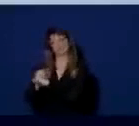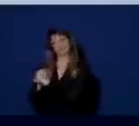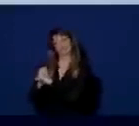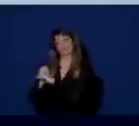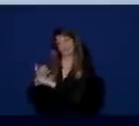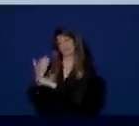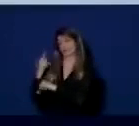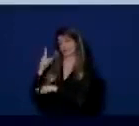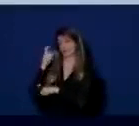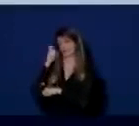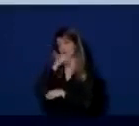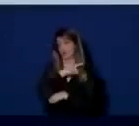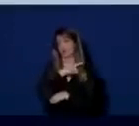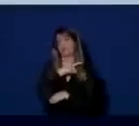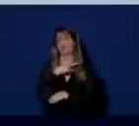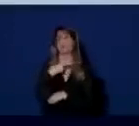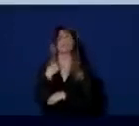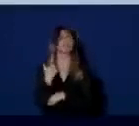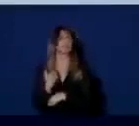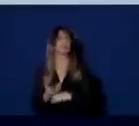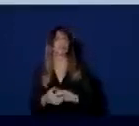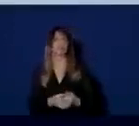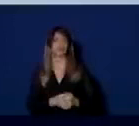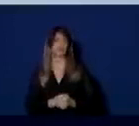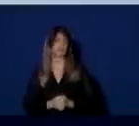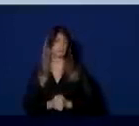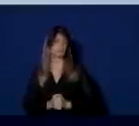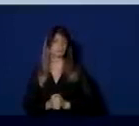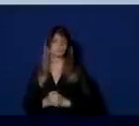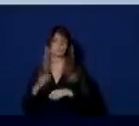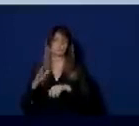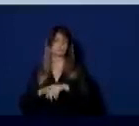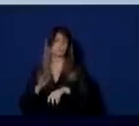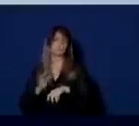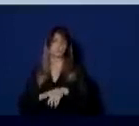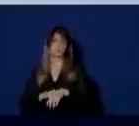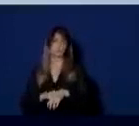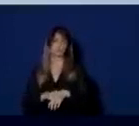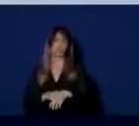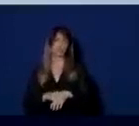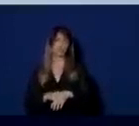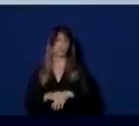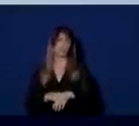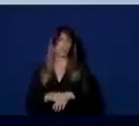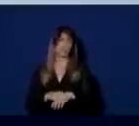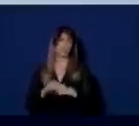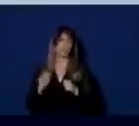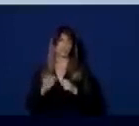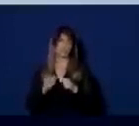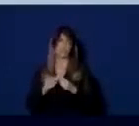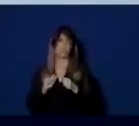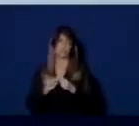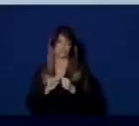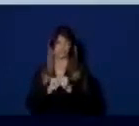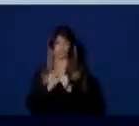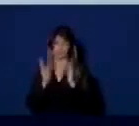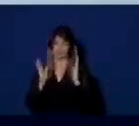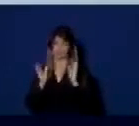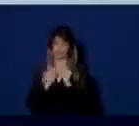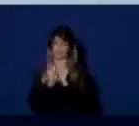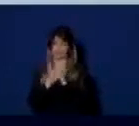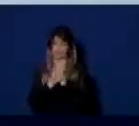as dificuldades de se fazer o que foi feito dentro de uma pandemia como a gente